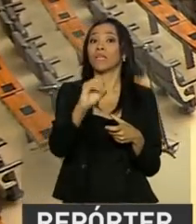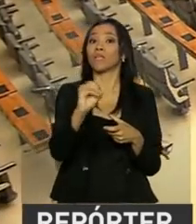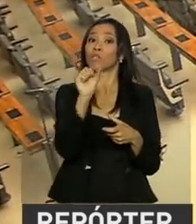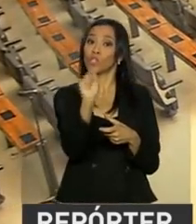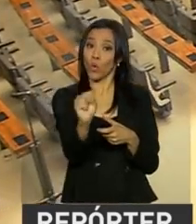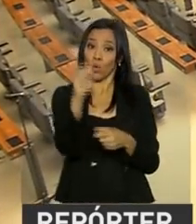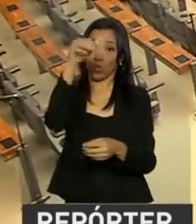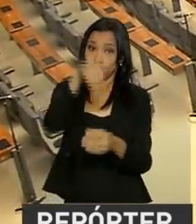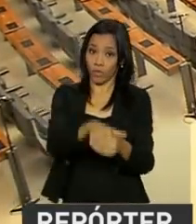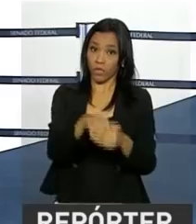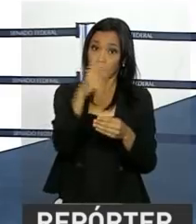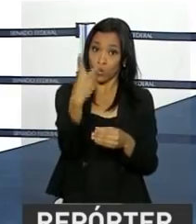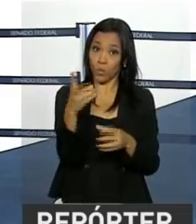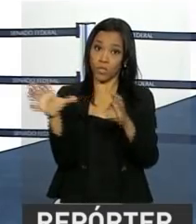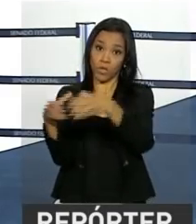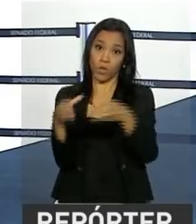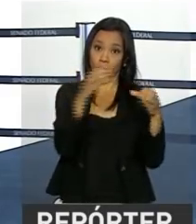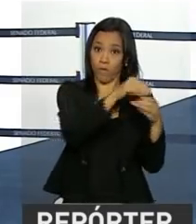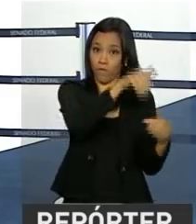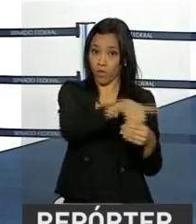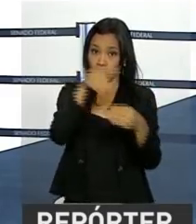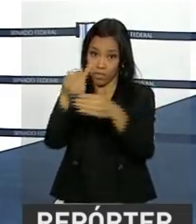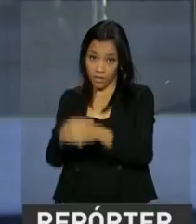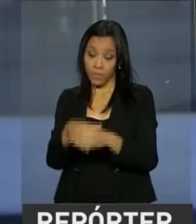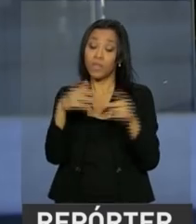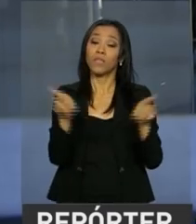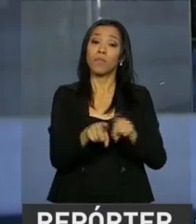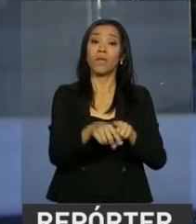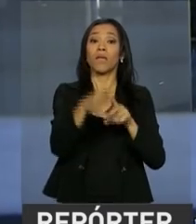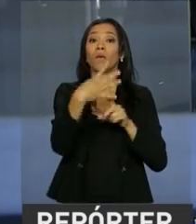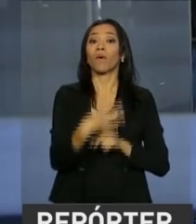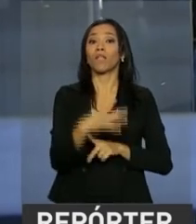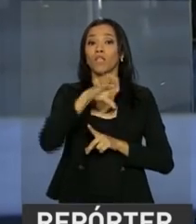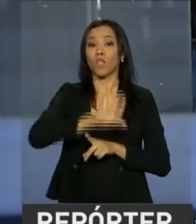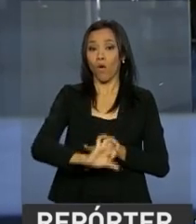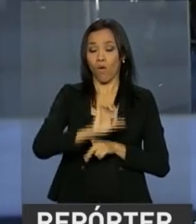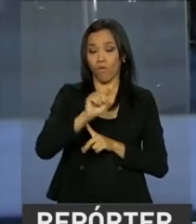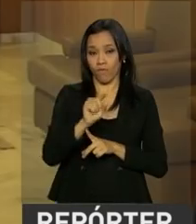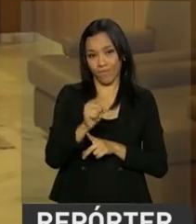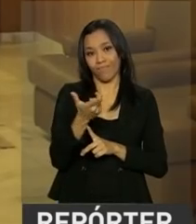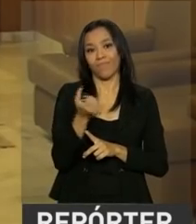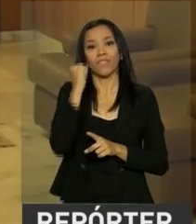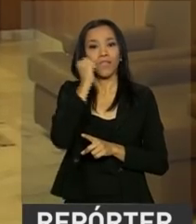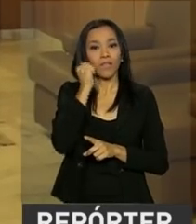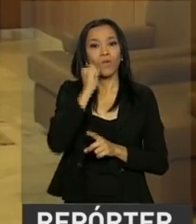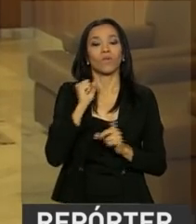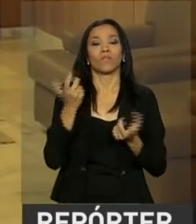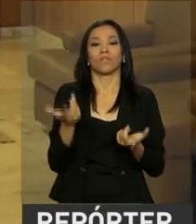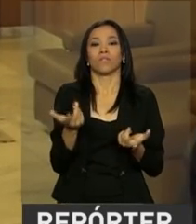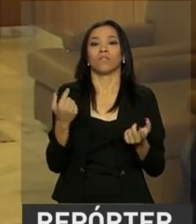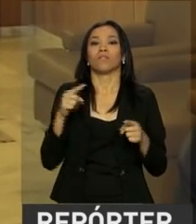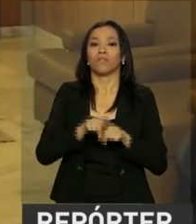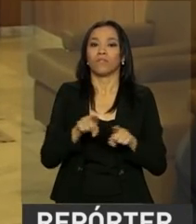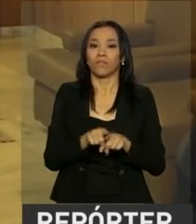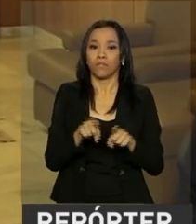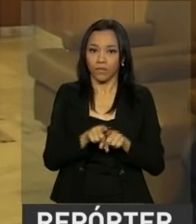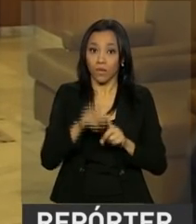duas votações na Câmara e de 49 senadores em dois turnos no Senado. Para o secretário